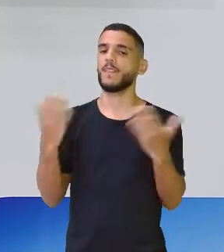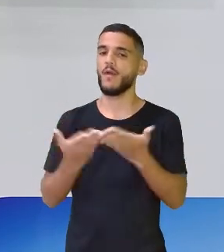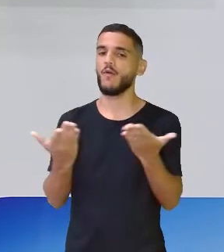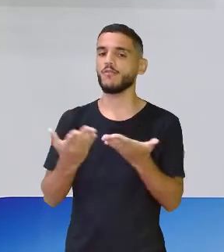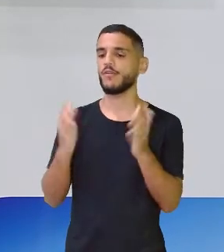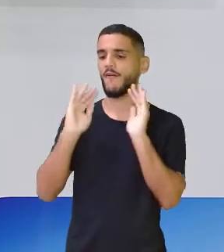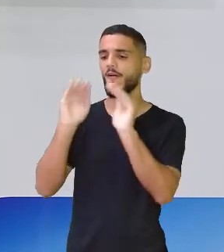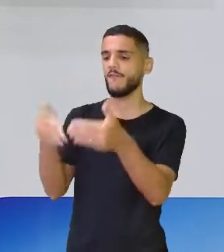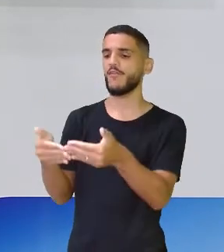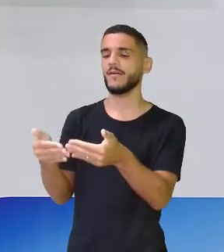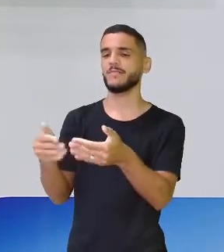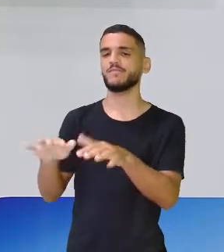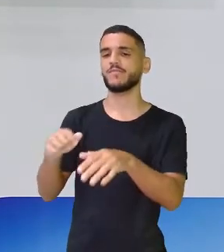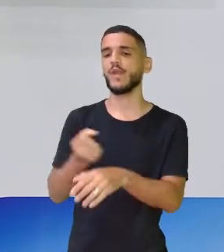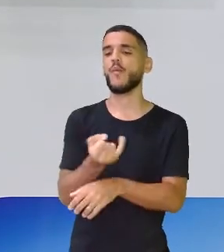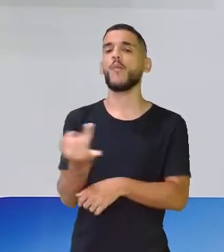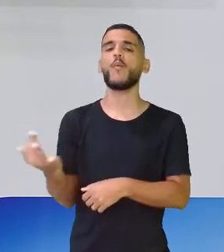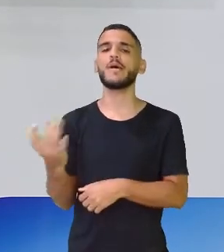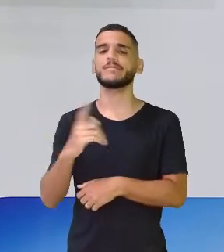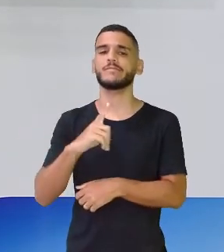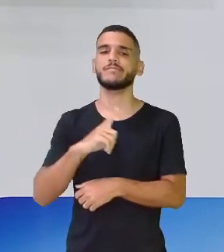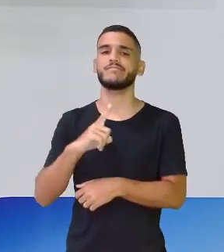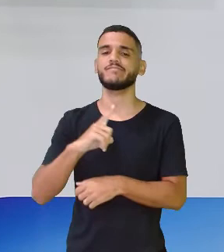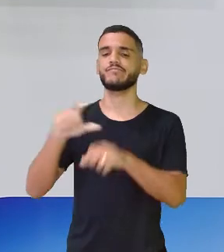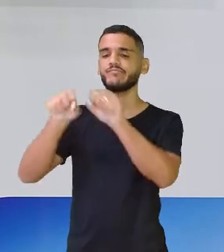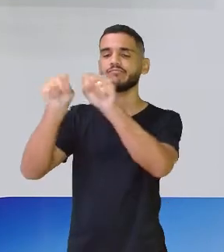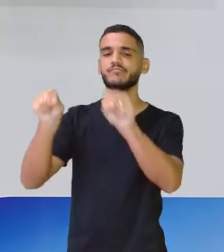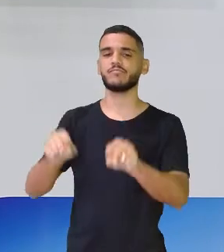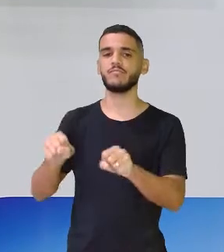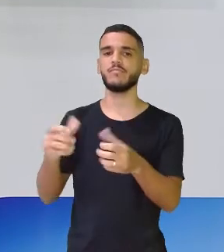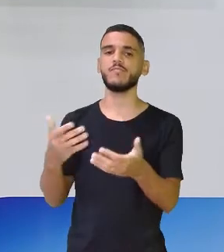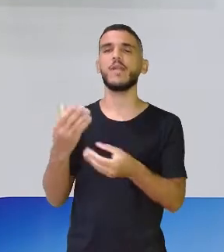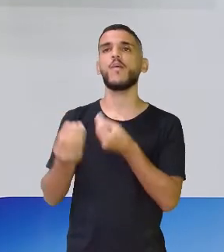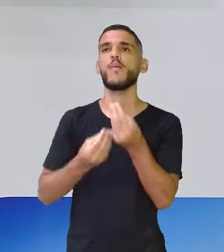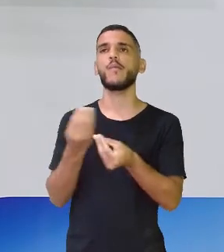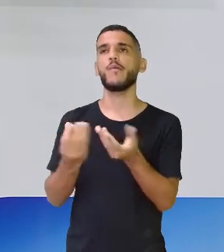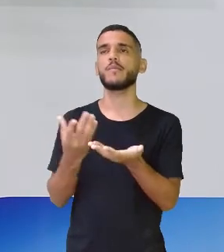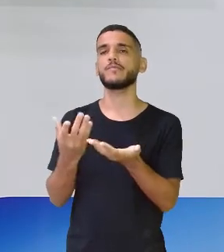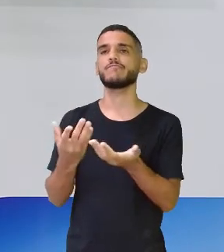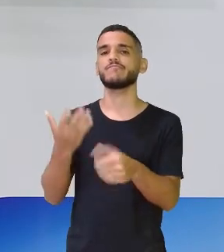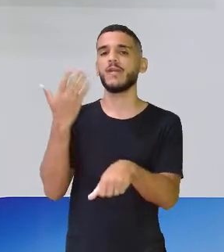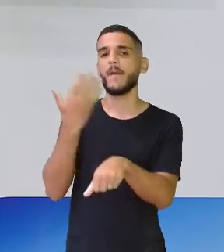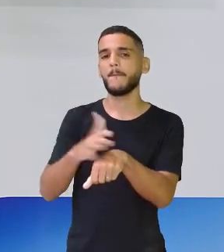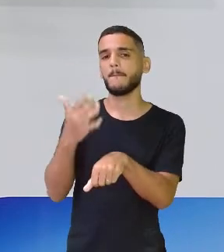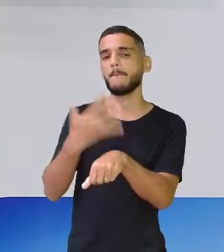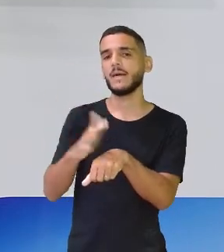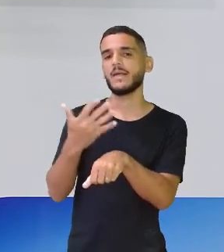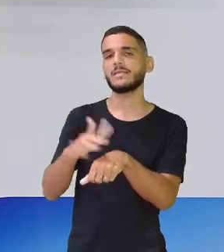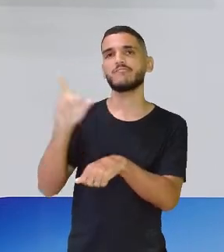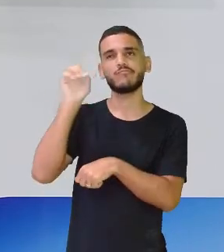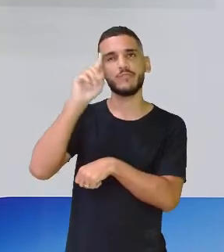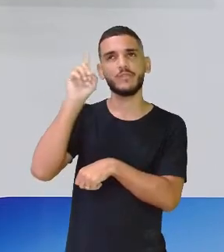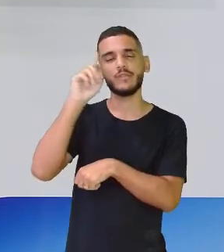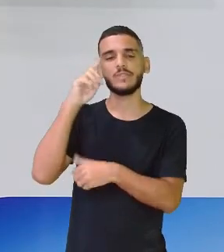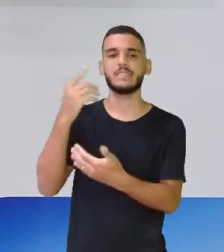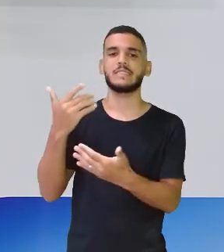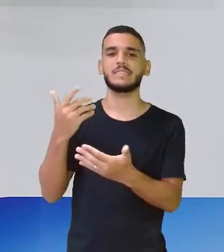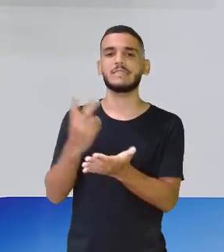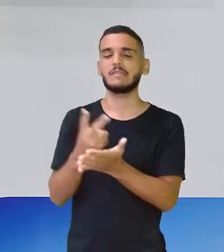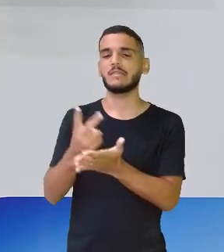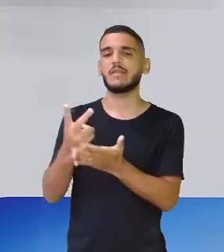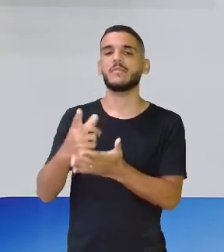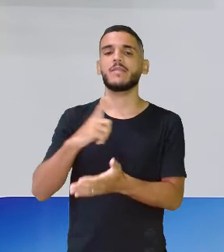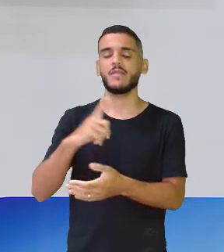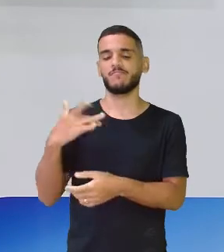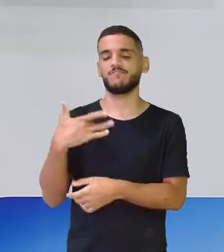desses sistemas e falar a respeito de hábitos que a gente pode ter para poder continuar tendo